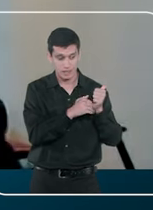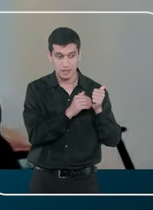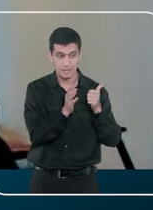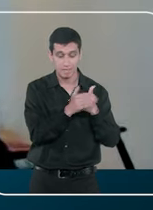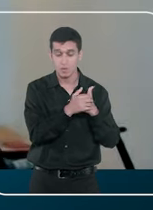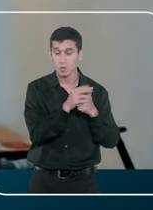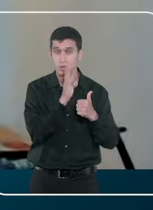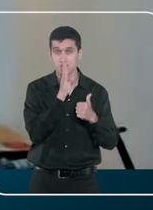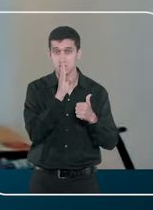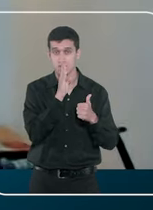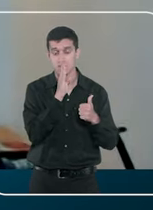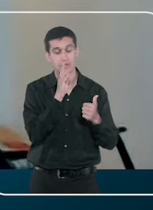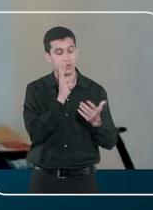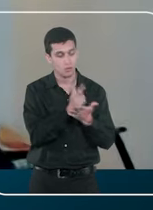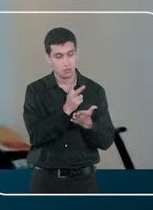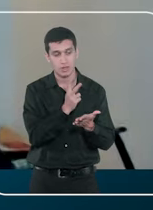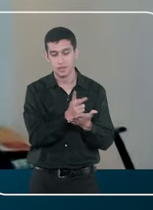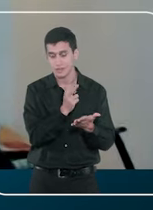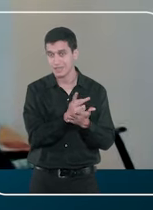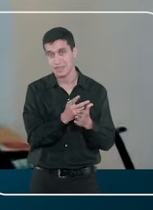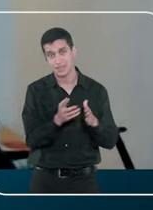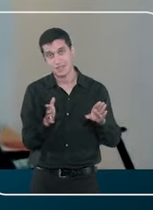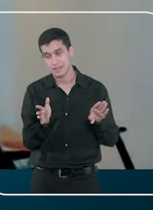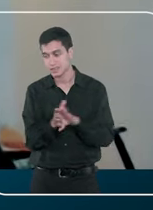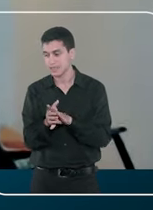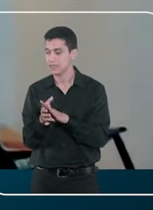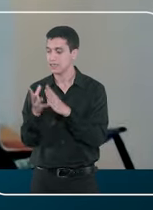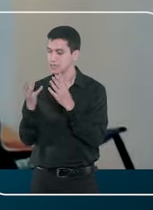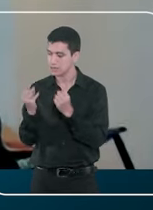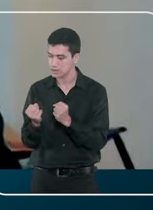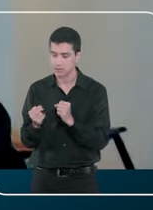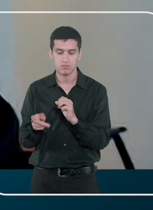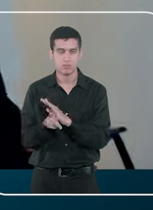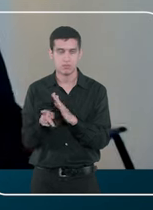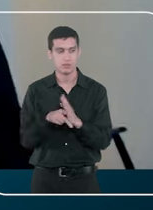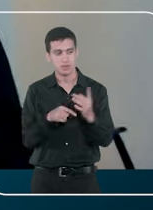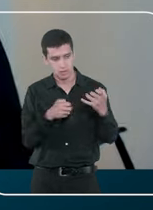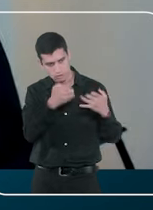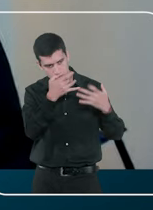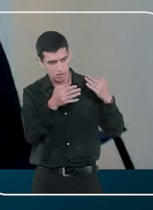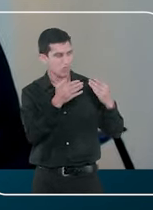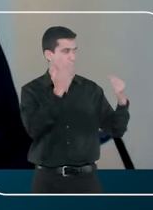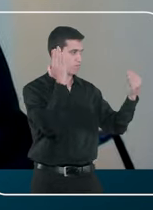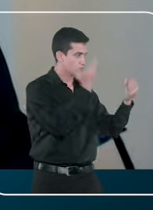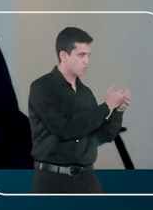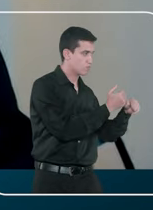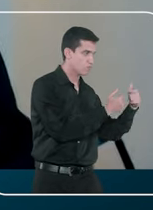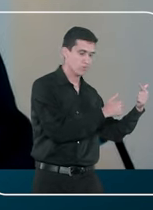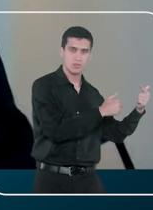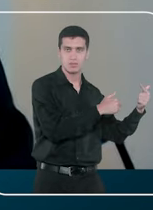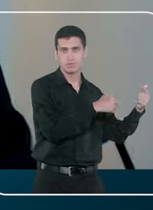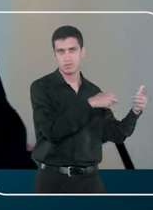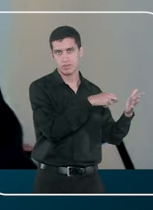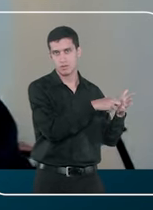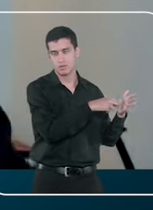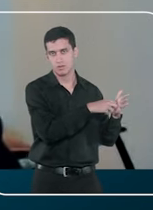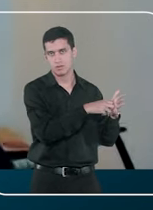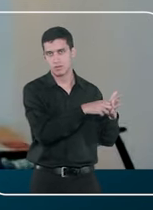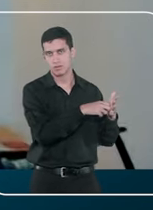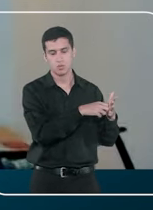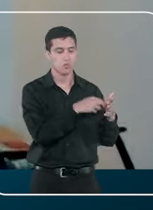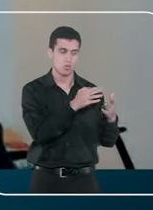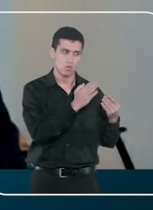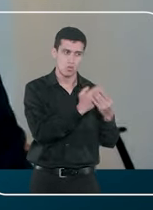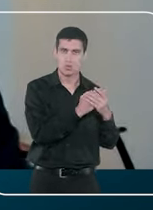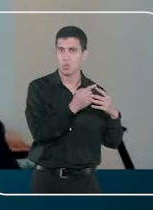mantém até o momento de admissibilidade da ação penal ofertada contra o colaborador. Agora,